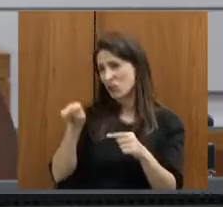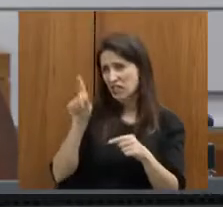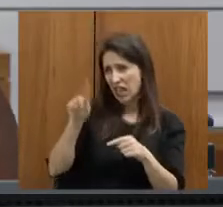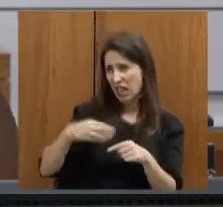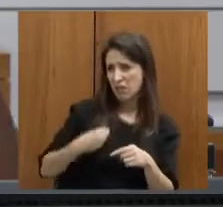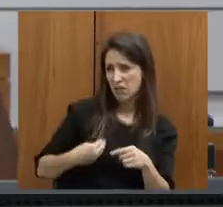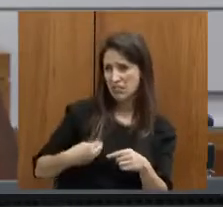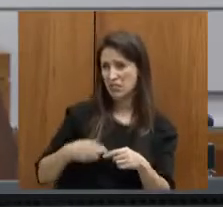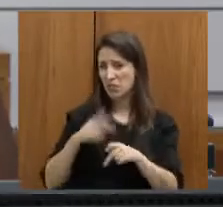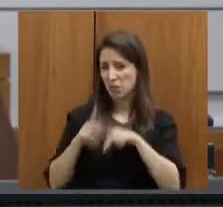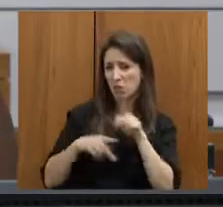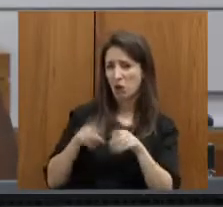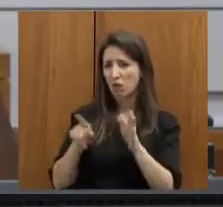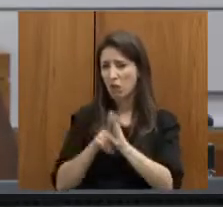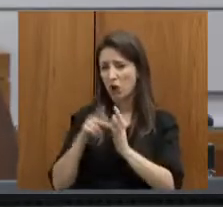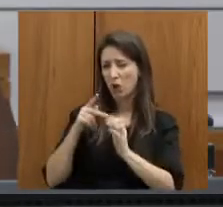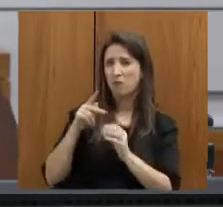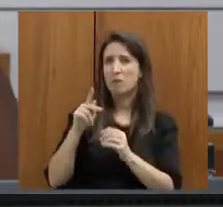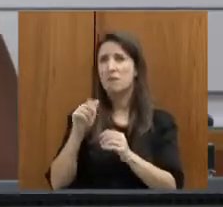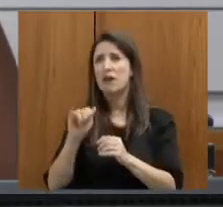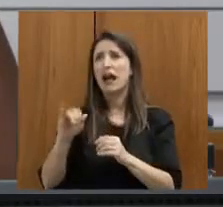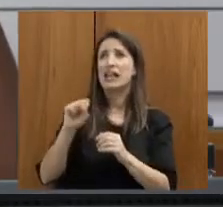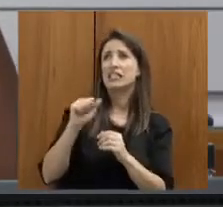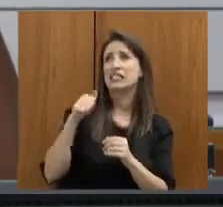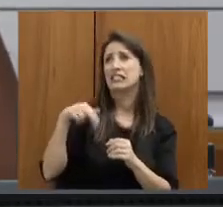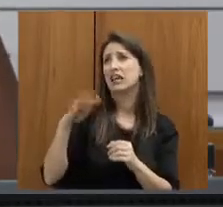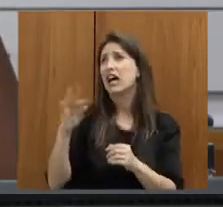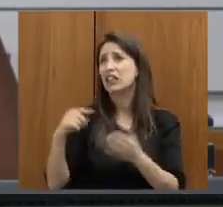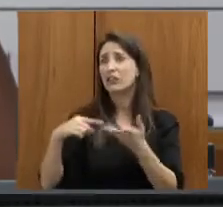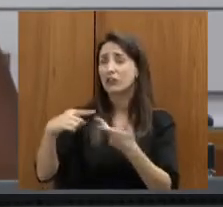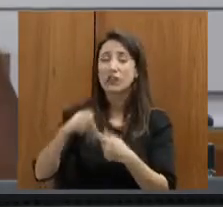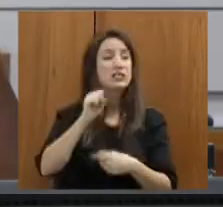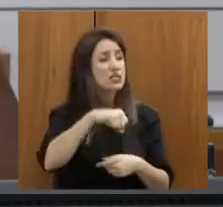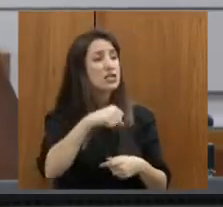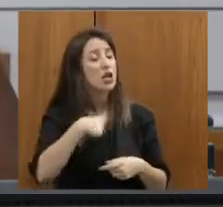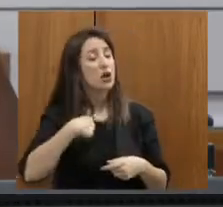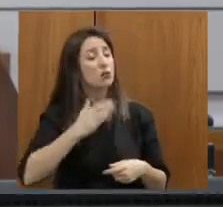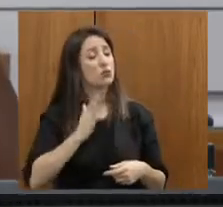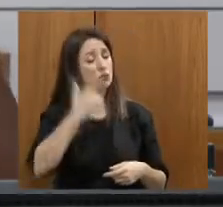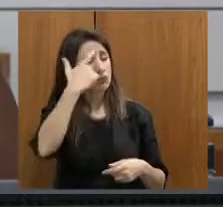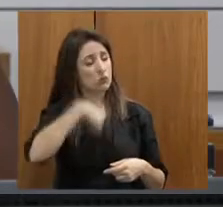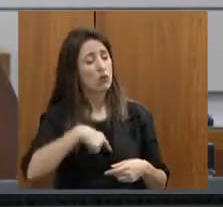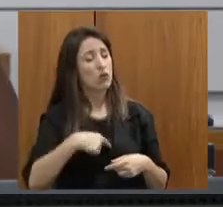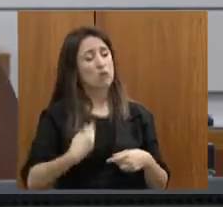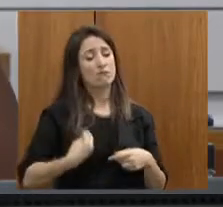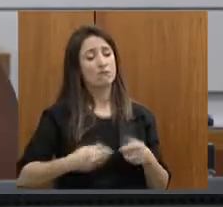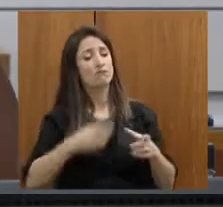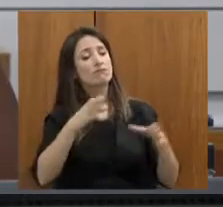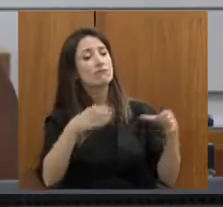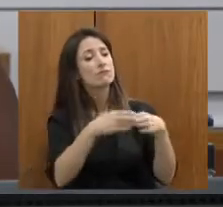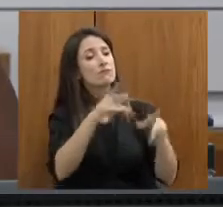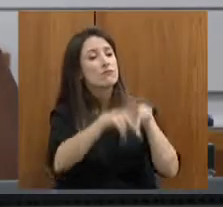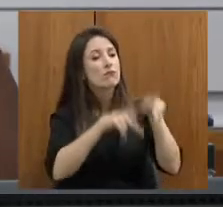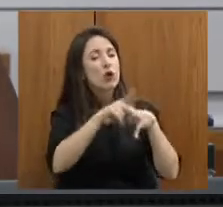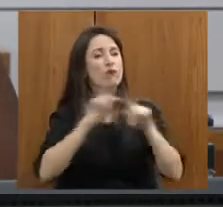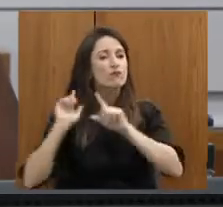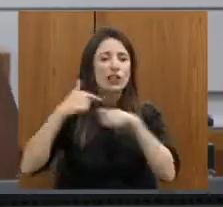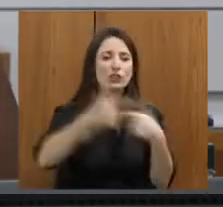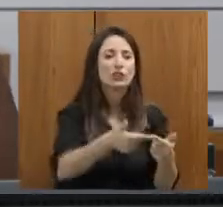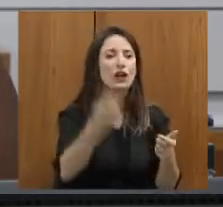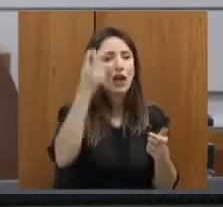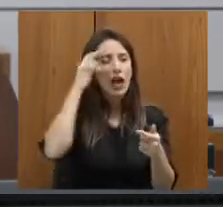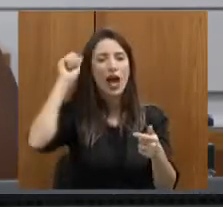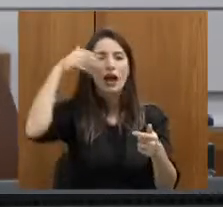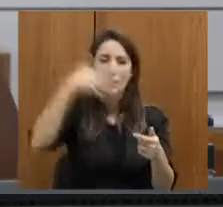isso aí mesmo mas eu só posso tradicional mas você não é aquele lá religião de matriz africana também meu filho tudo bem tudo bem